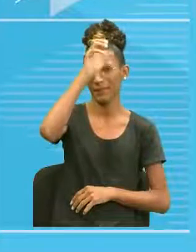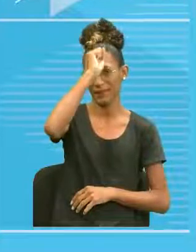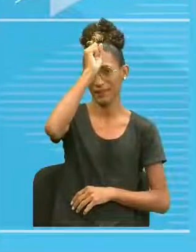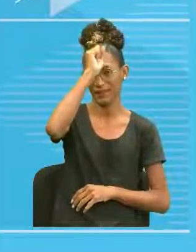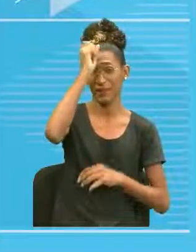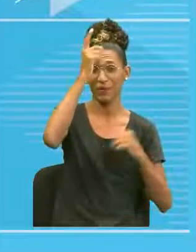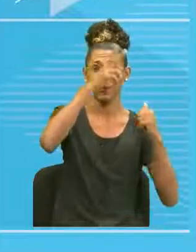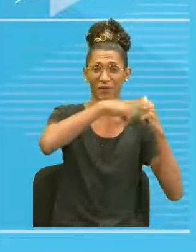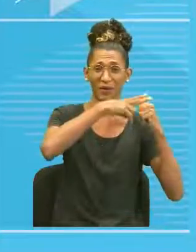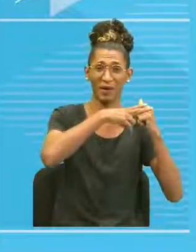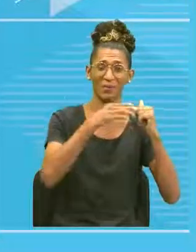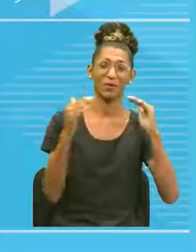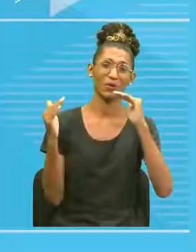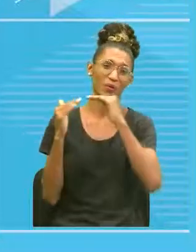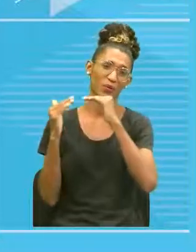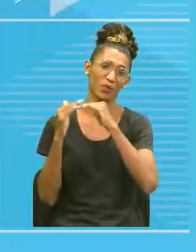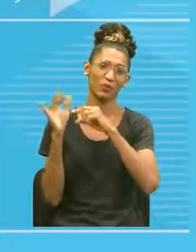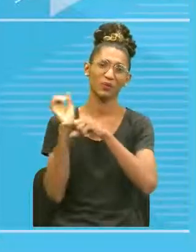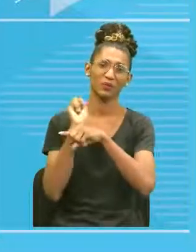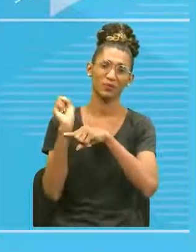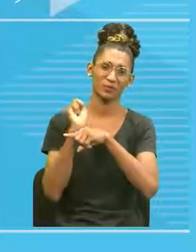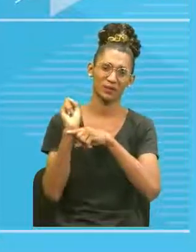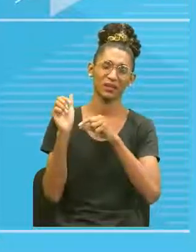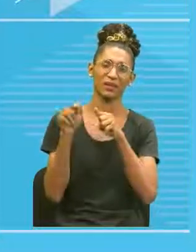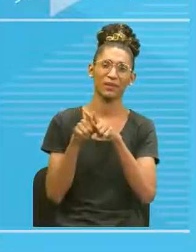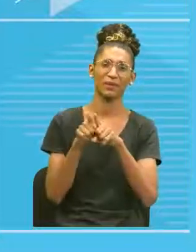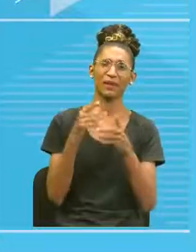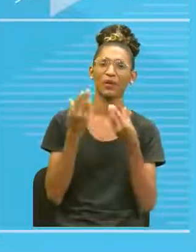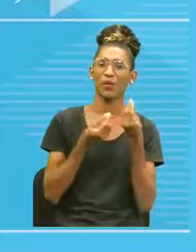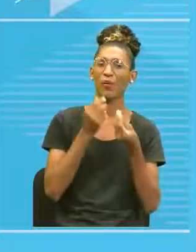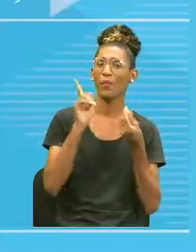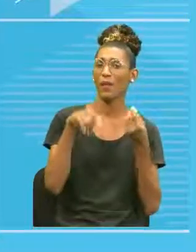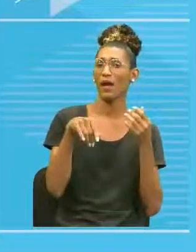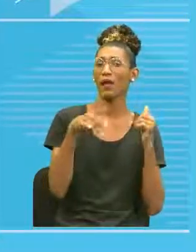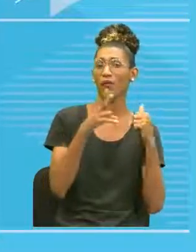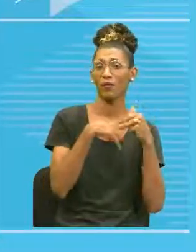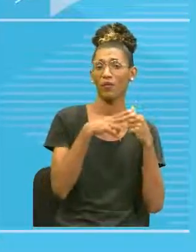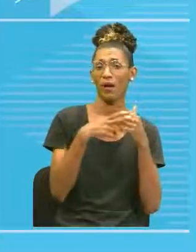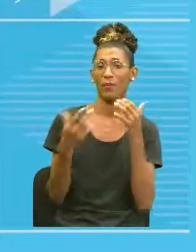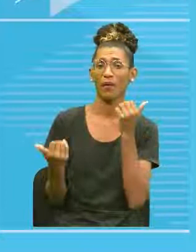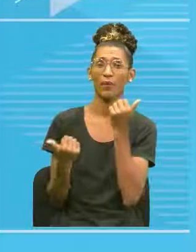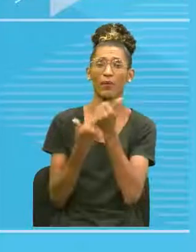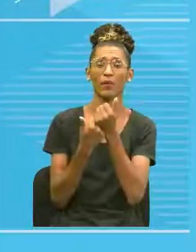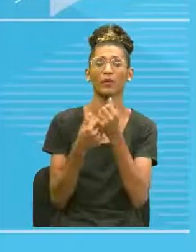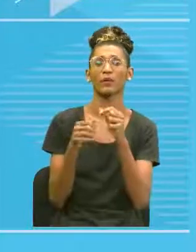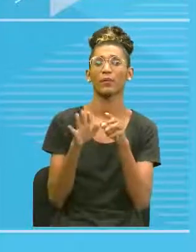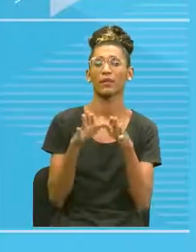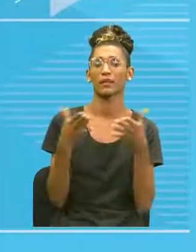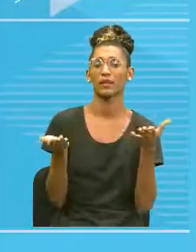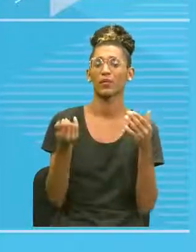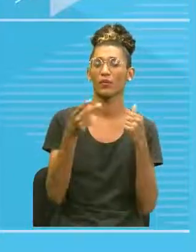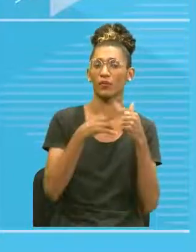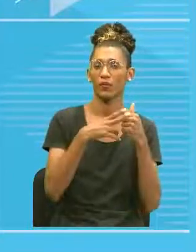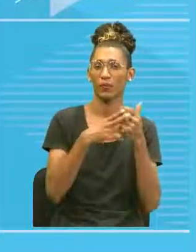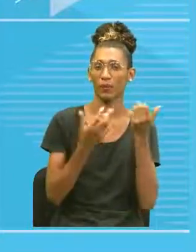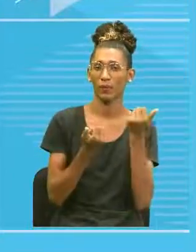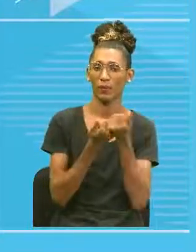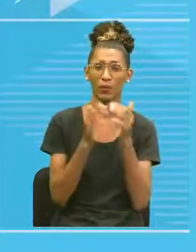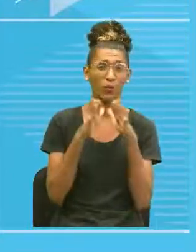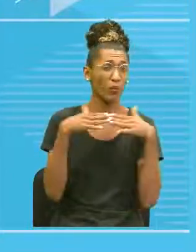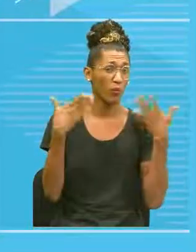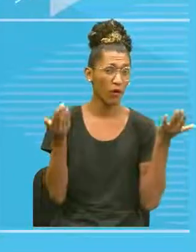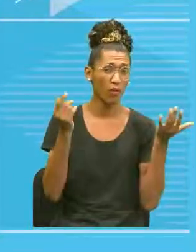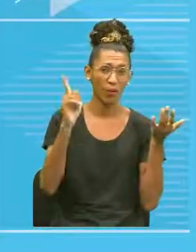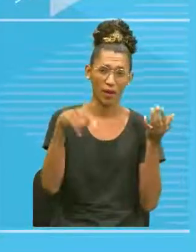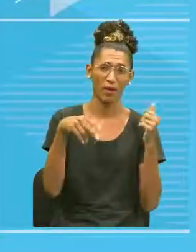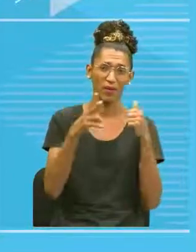o verbo que concorda com o sujeito nesse caso é o verbo auxiliar e qual é o verbo auxiliar é o verbo